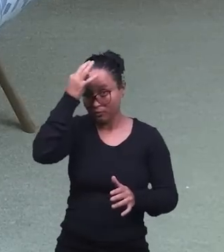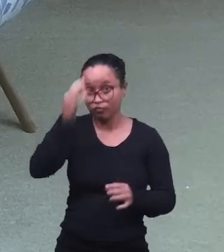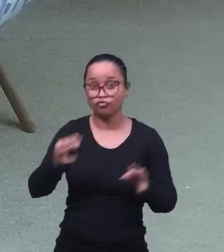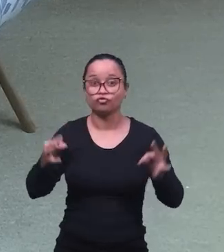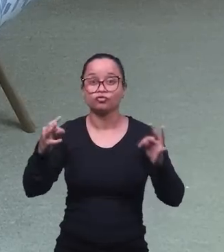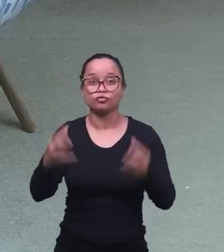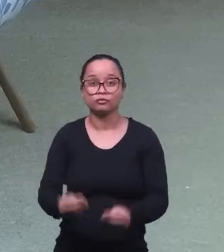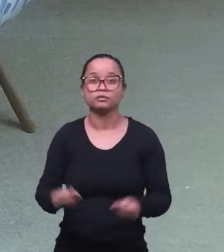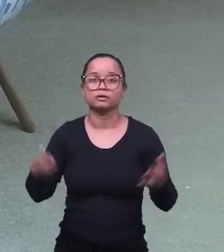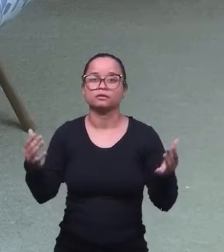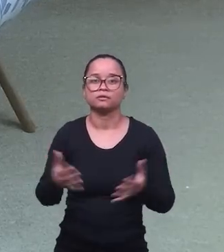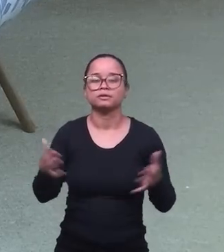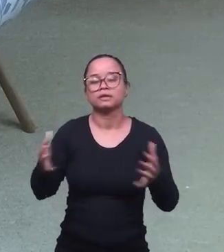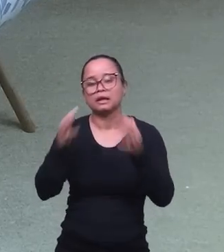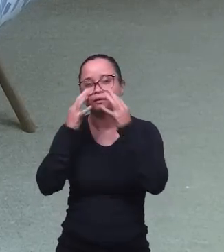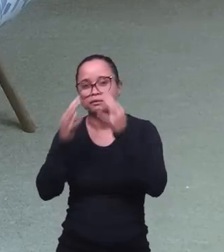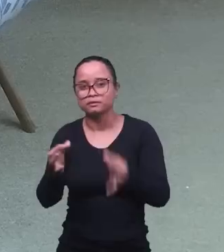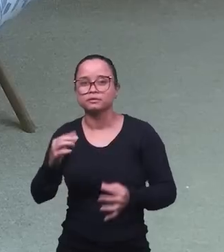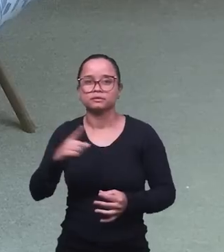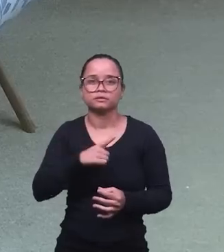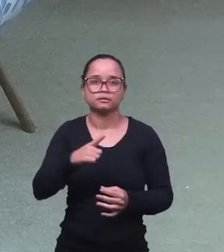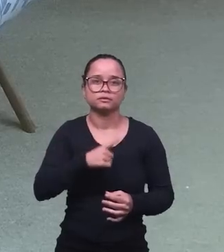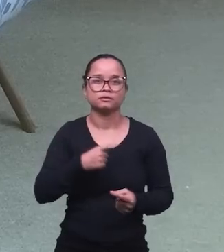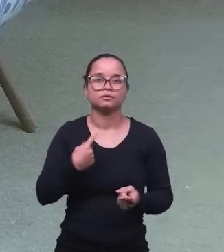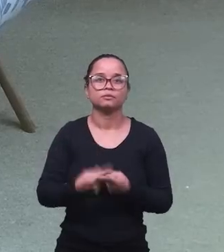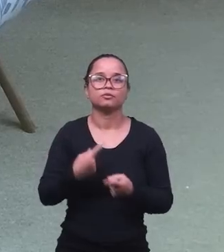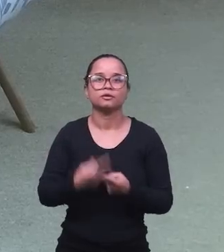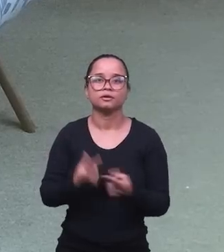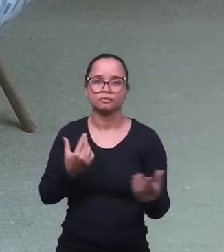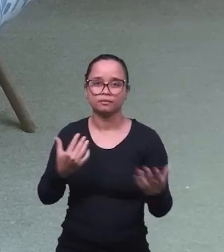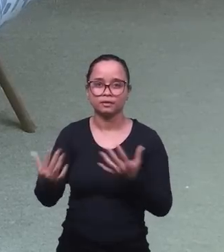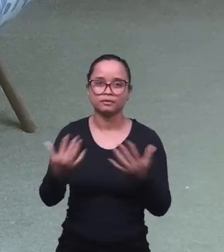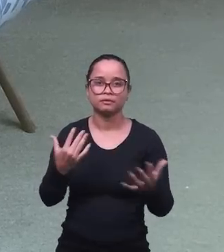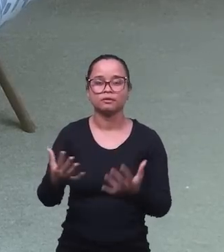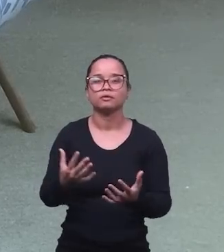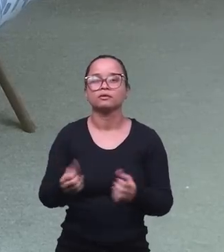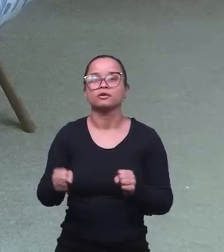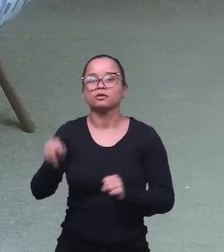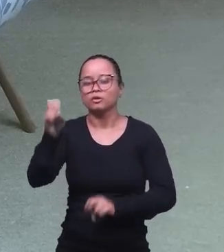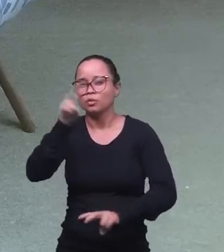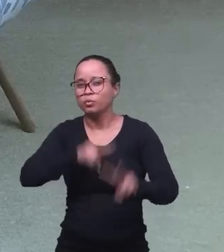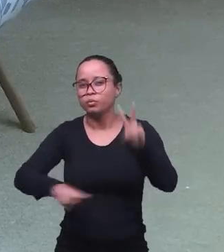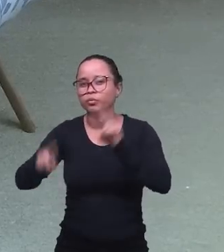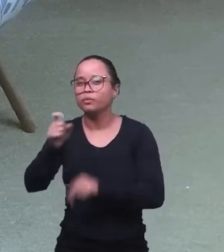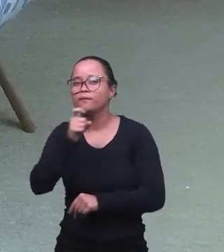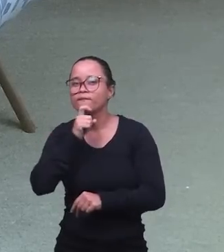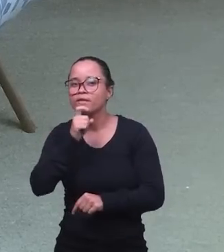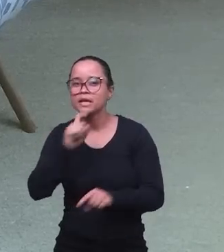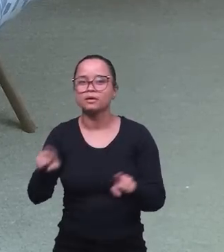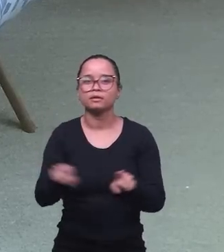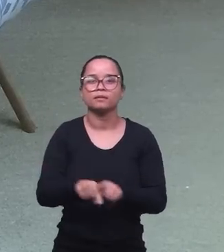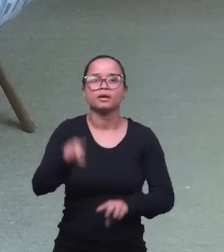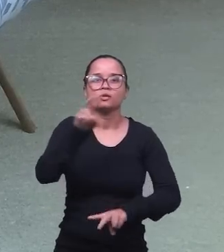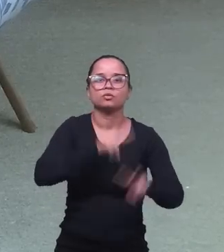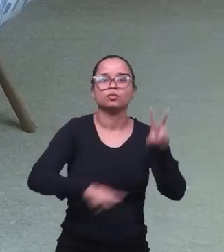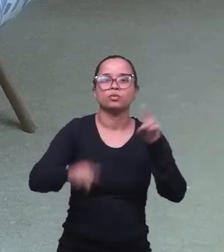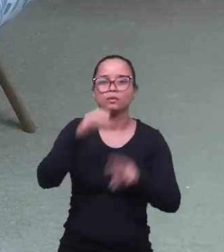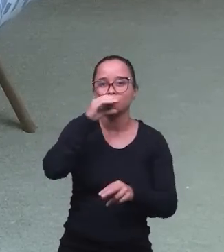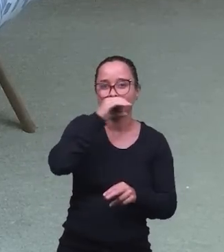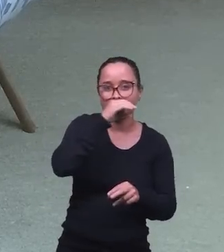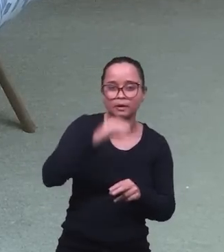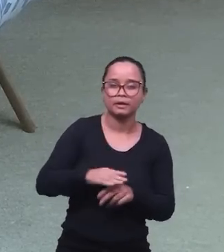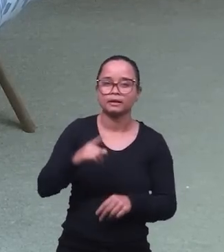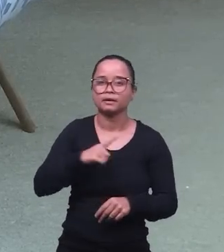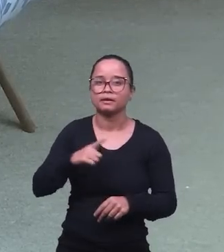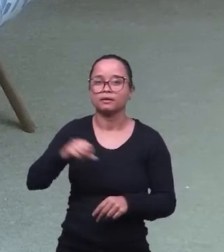foi colocado, me chamou muito a atenção a comparação do vento frio, né, e do vento quente, não é isso? Do vento que assopra